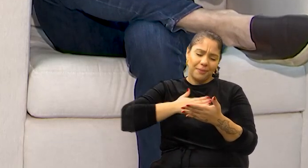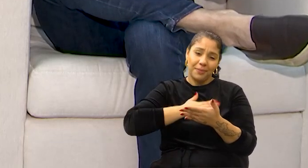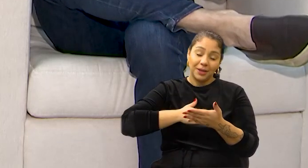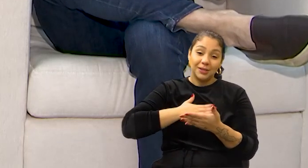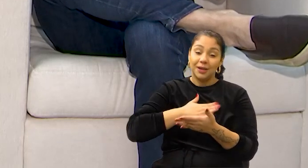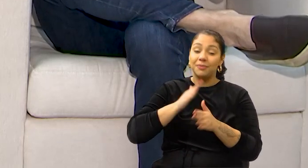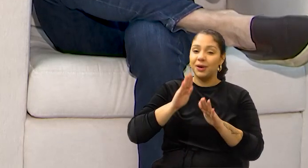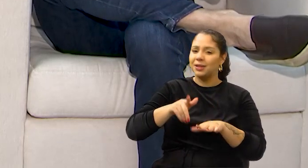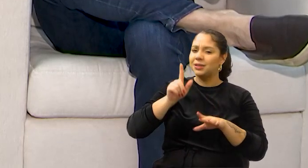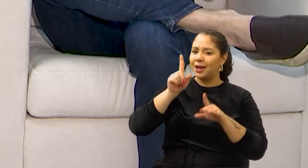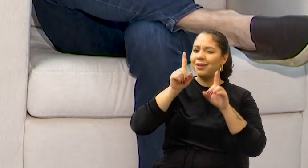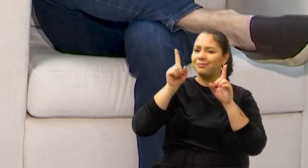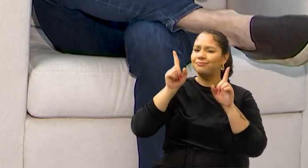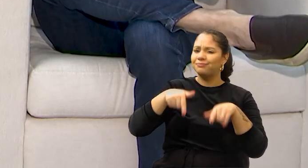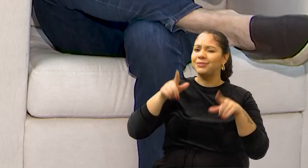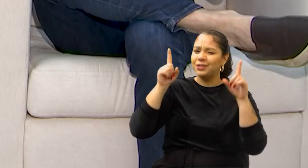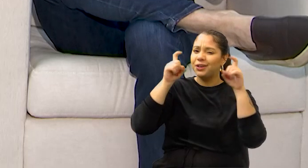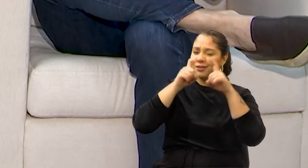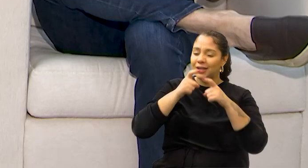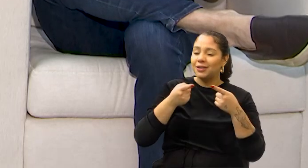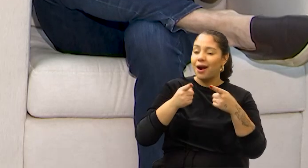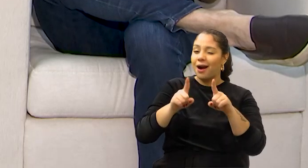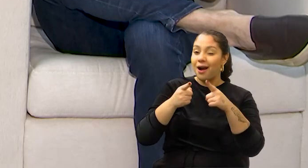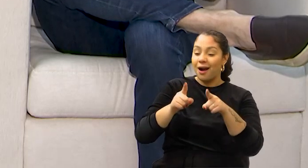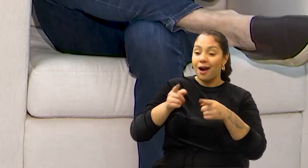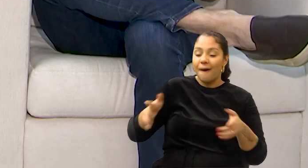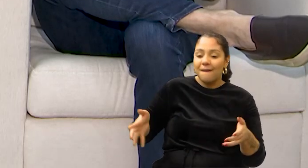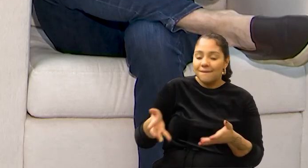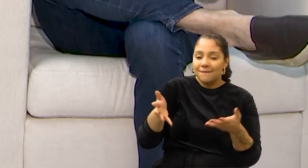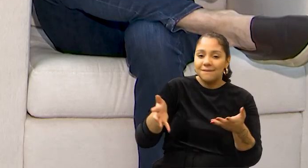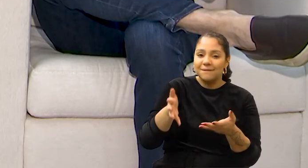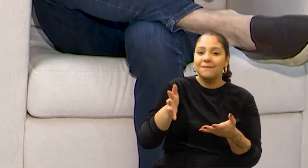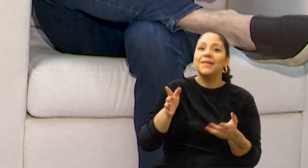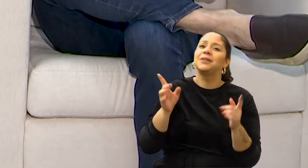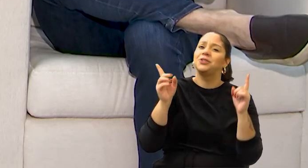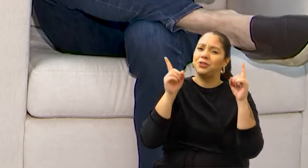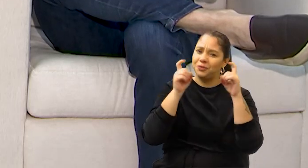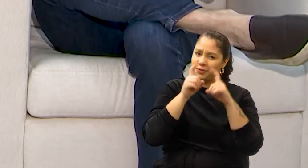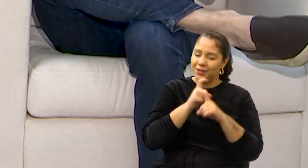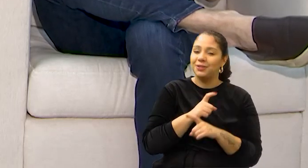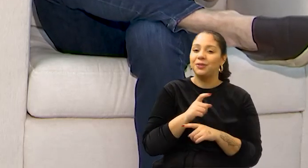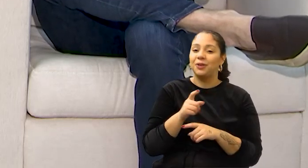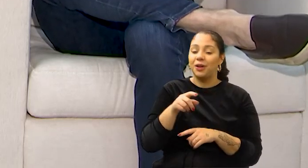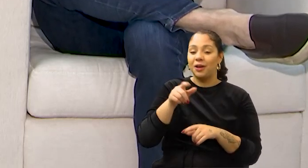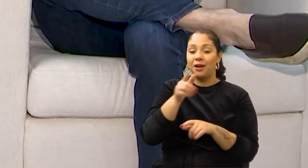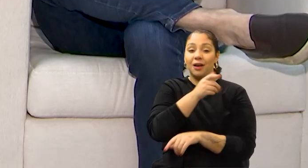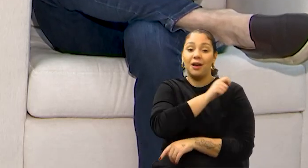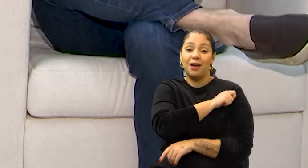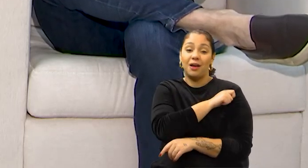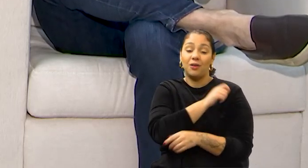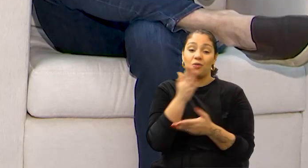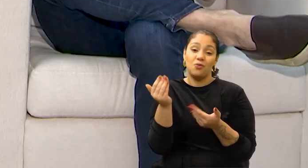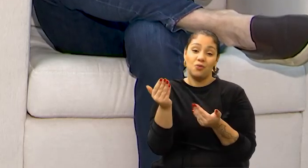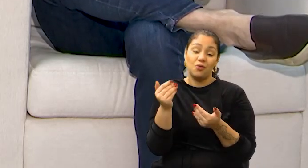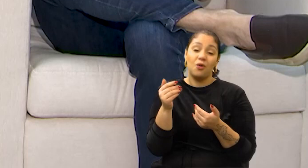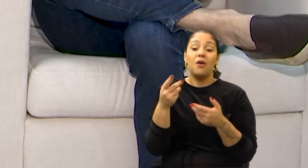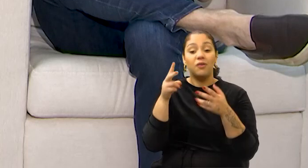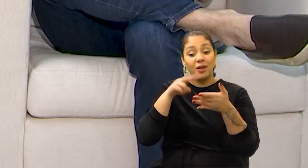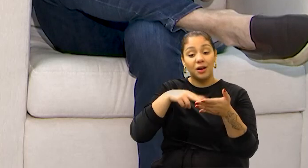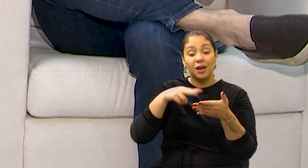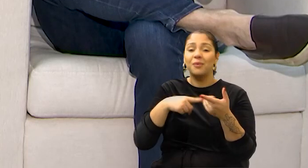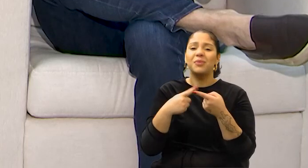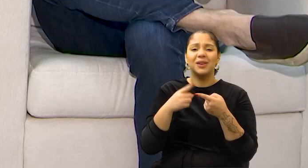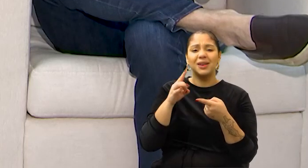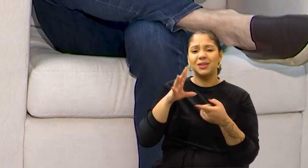muitas vezes é difícil produzir esse engajamento num jovem estudante Esse é o desafio Esse é o desafio e por isso as obras porque se eu apresentar só